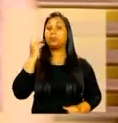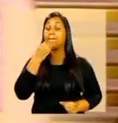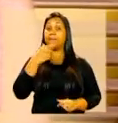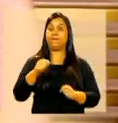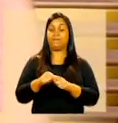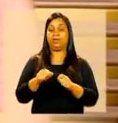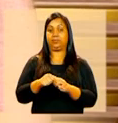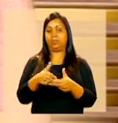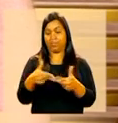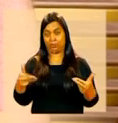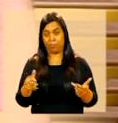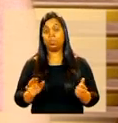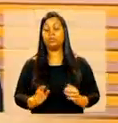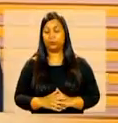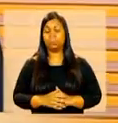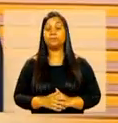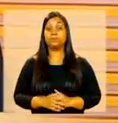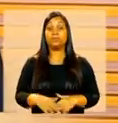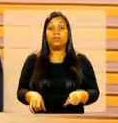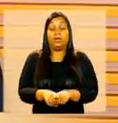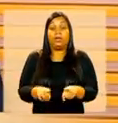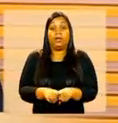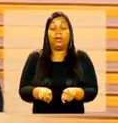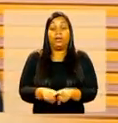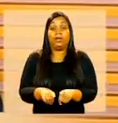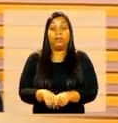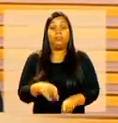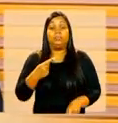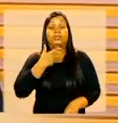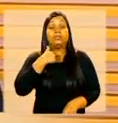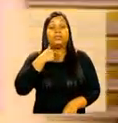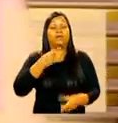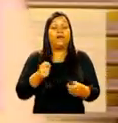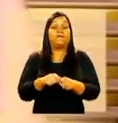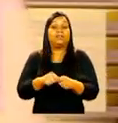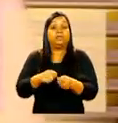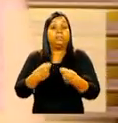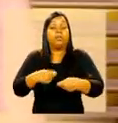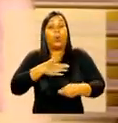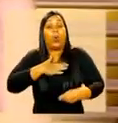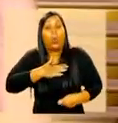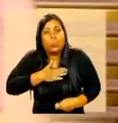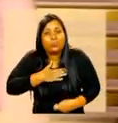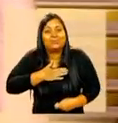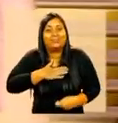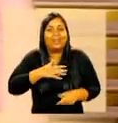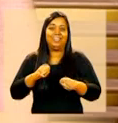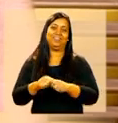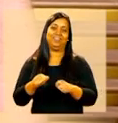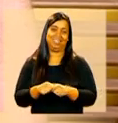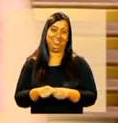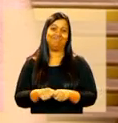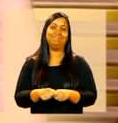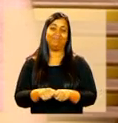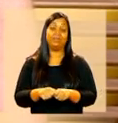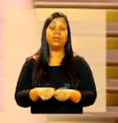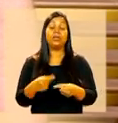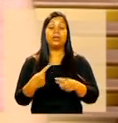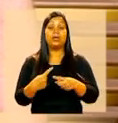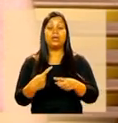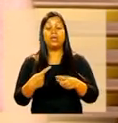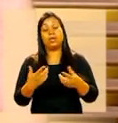bem fazendo isso. Sim. E tem essa aptidão, talvez, de fazer isso, né? Com certeza. Tem que gostar, tem que ter, assim, tem que